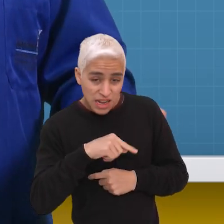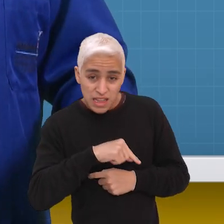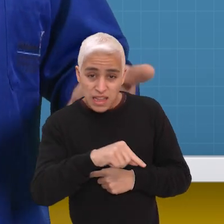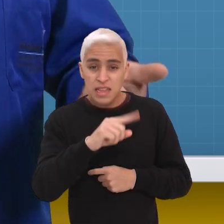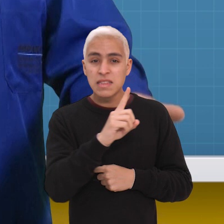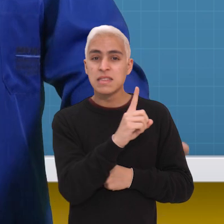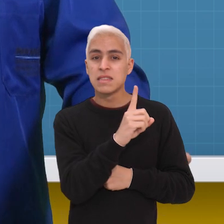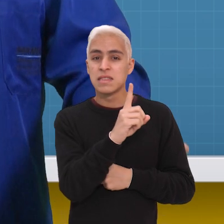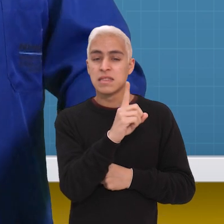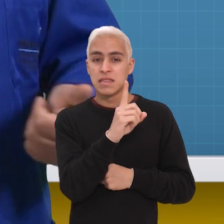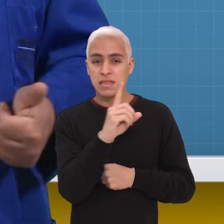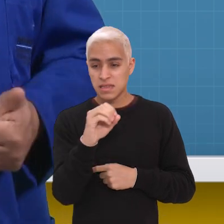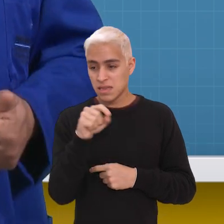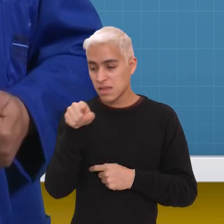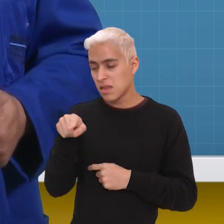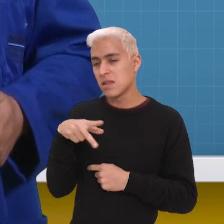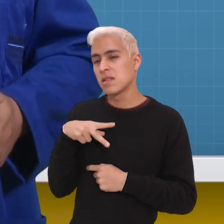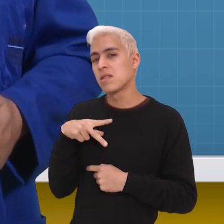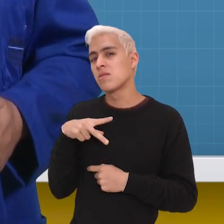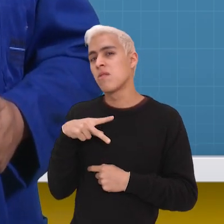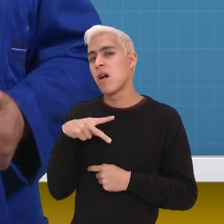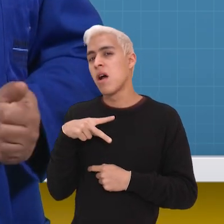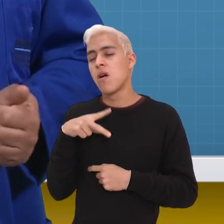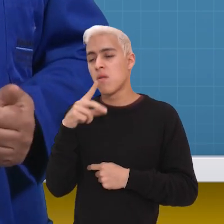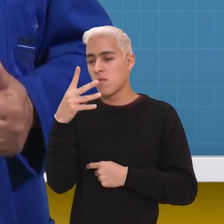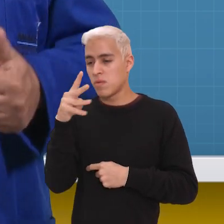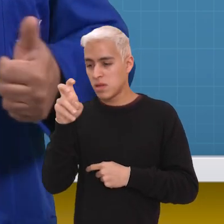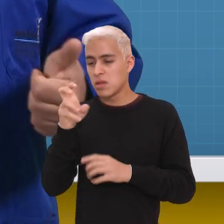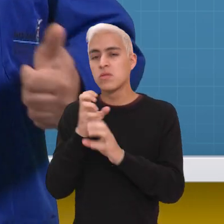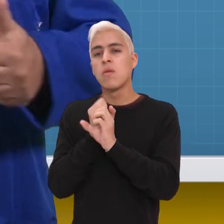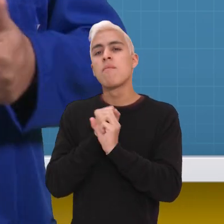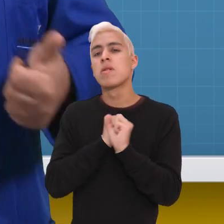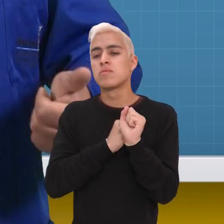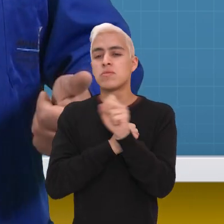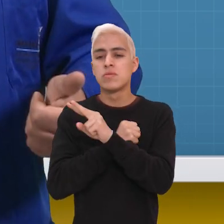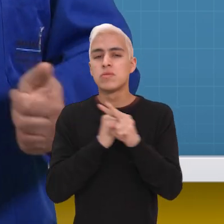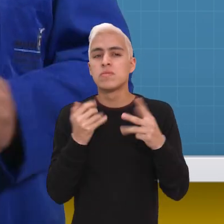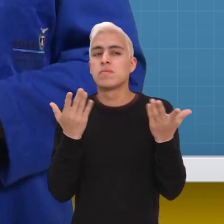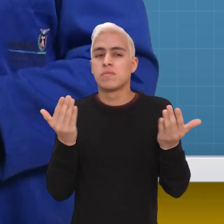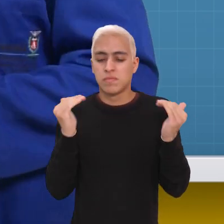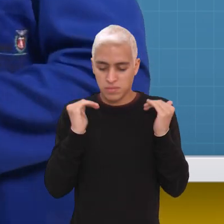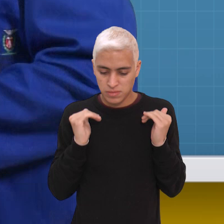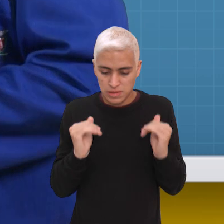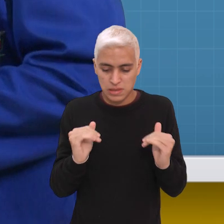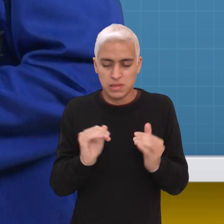triplo custa 110, individual 45. Somando os dois...